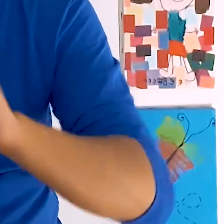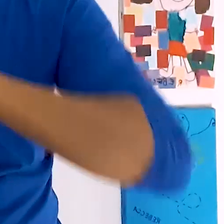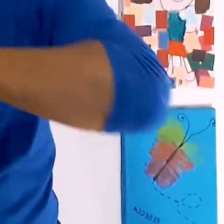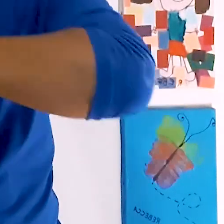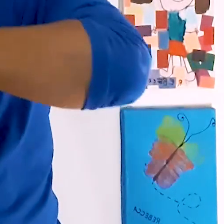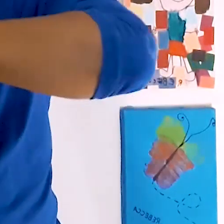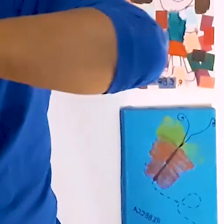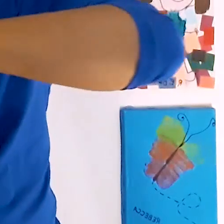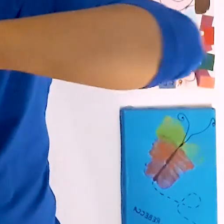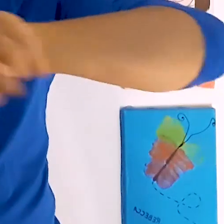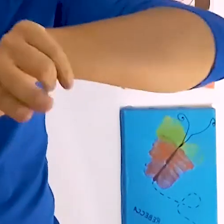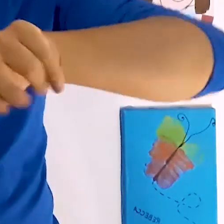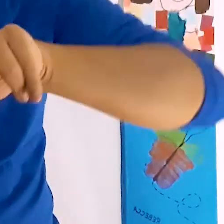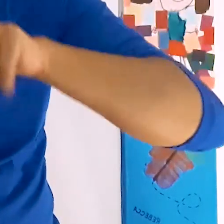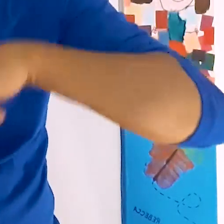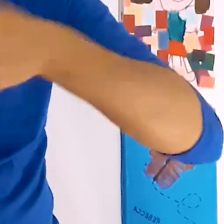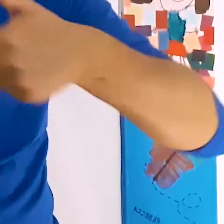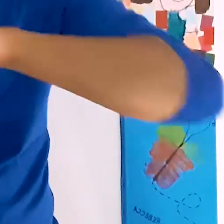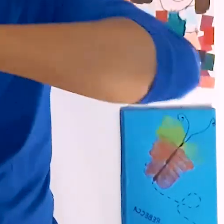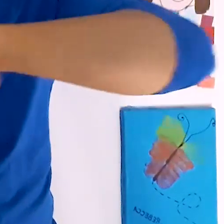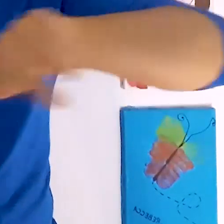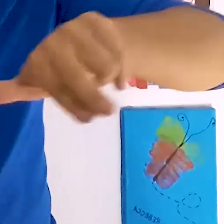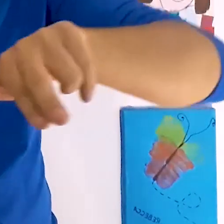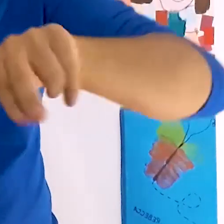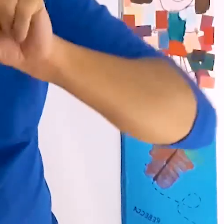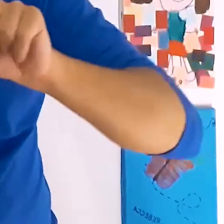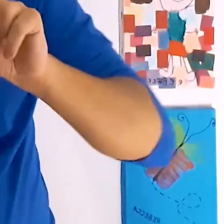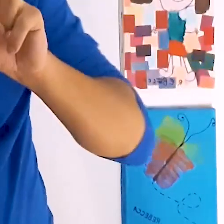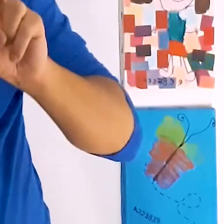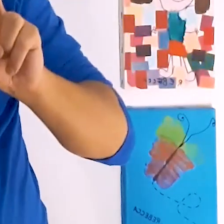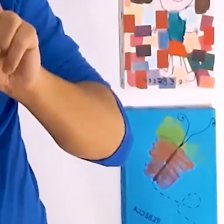Mas, dentre todos esses objetos,